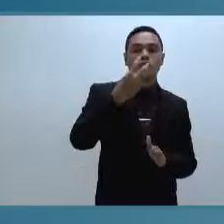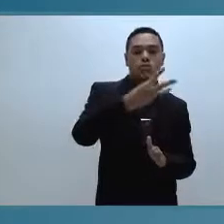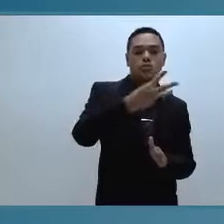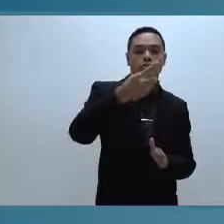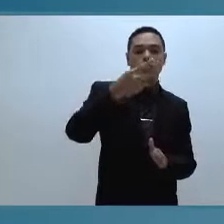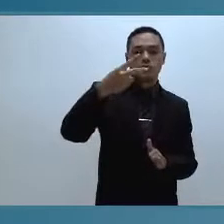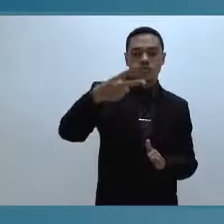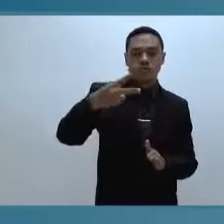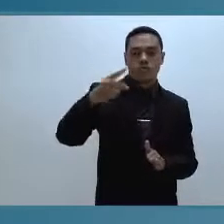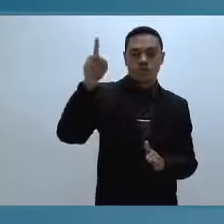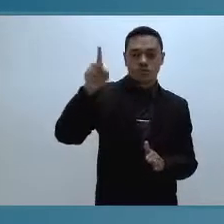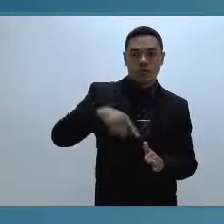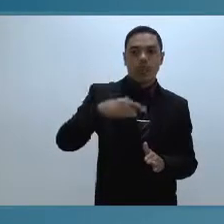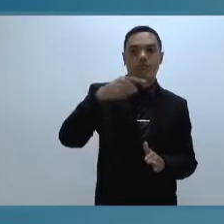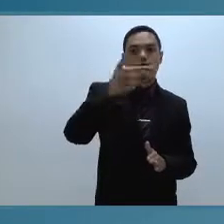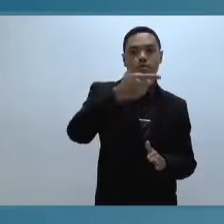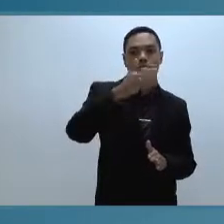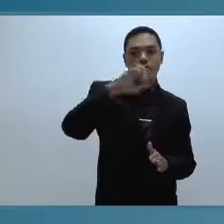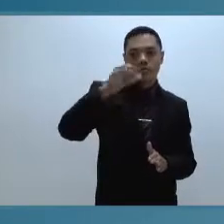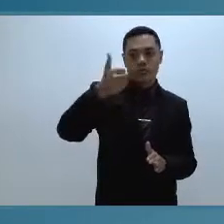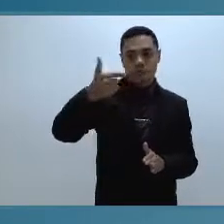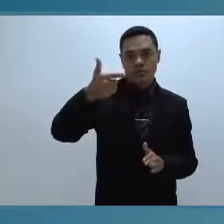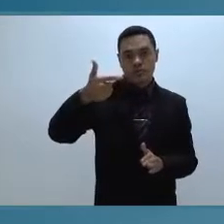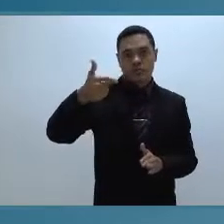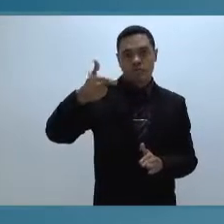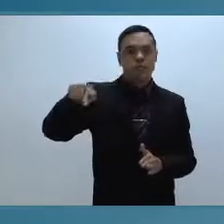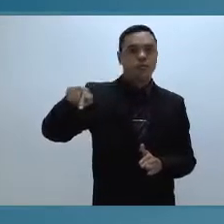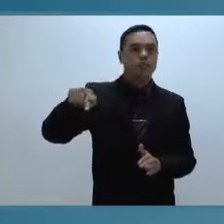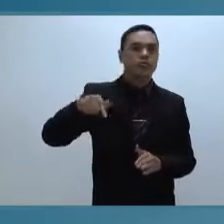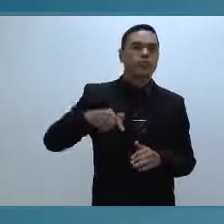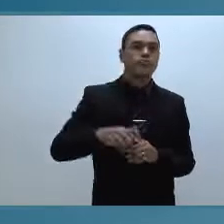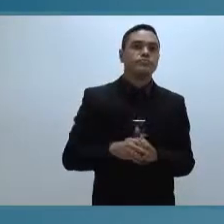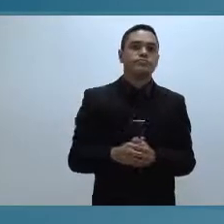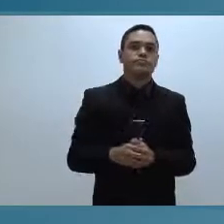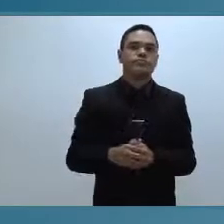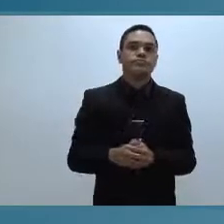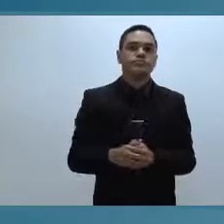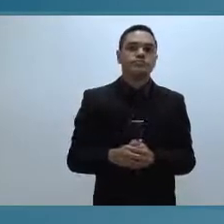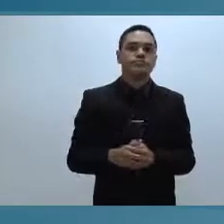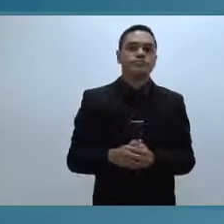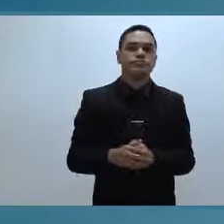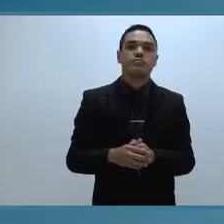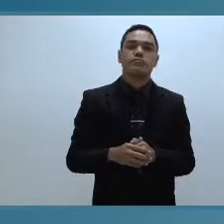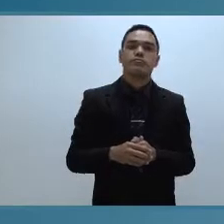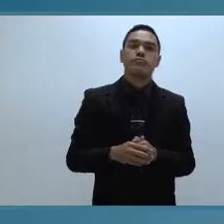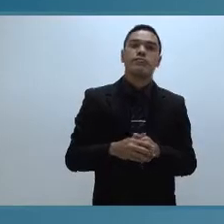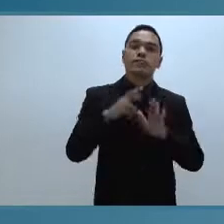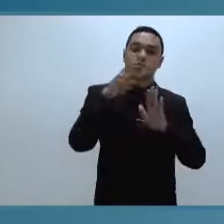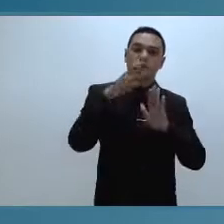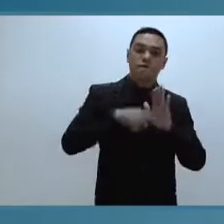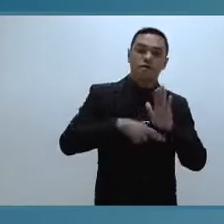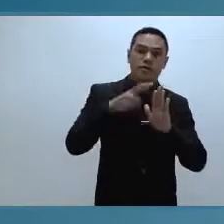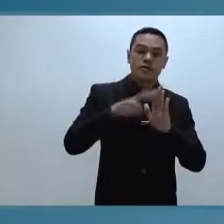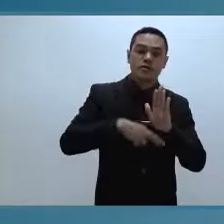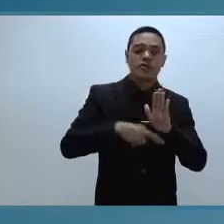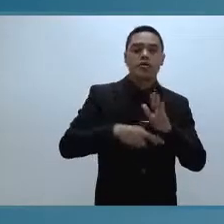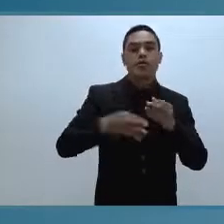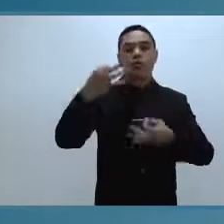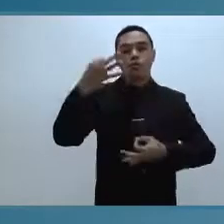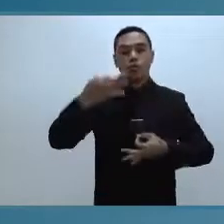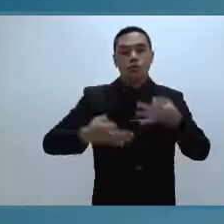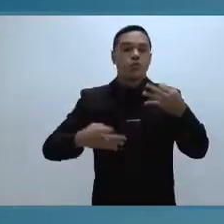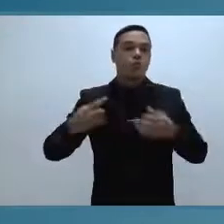22/2017, por meio da qual normatiza as regras para autorização aos juízes de direito a residirem fora